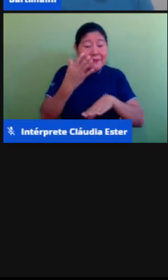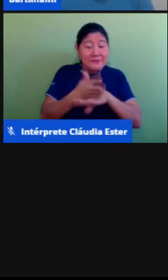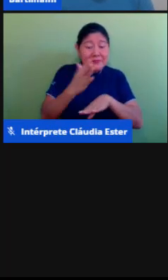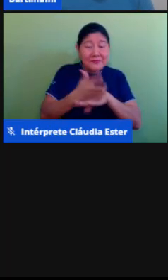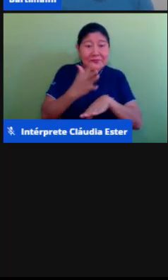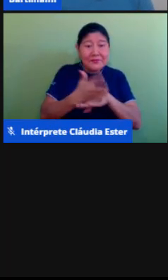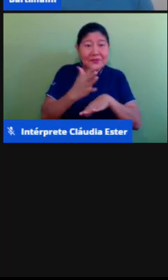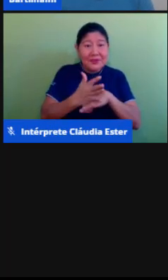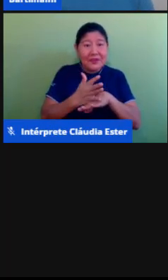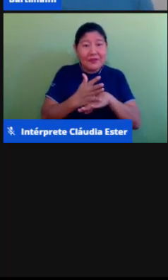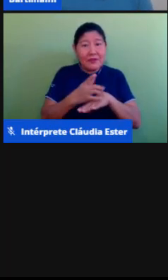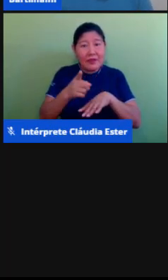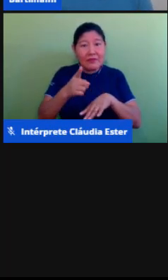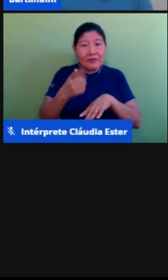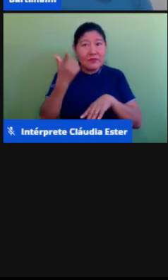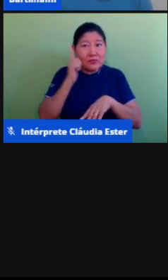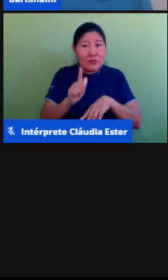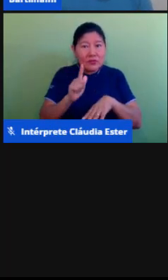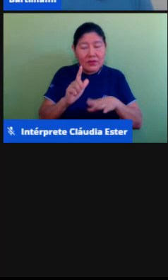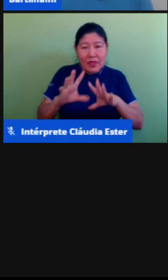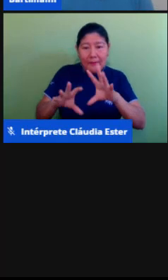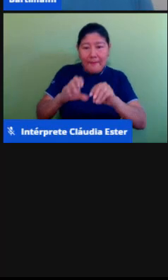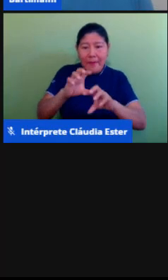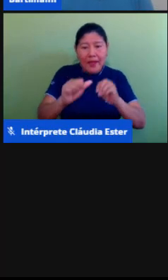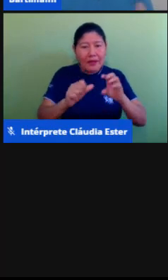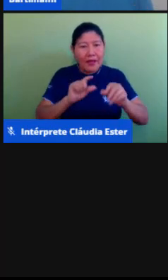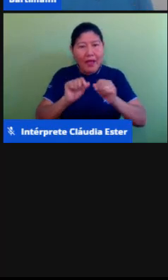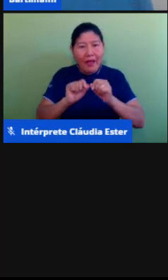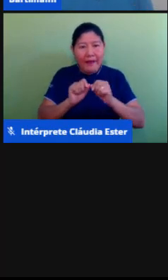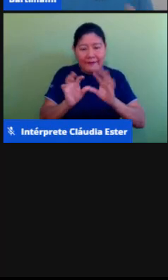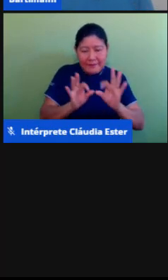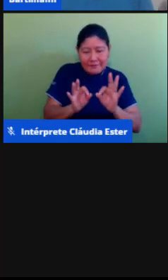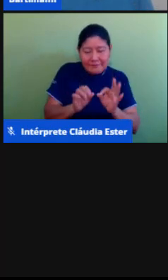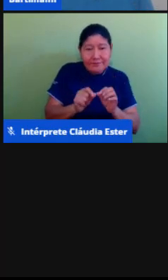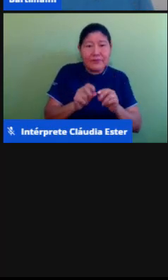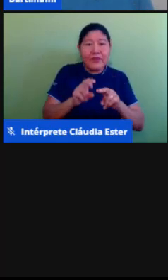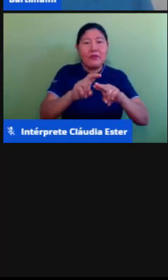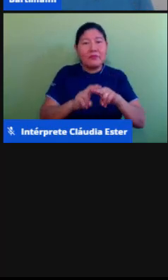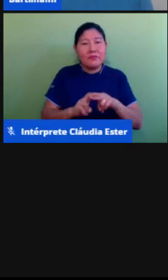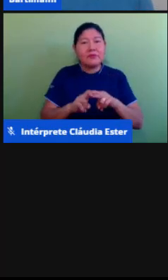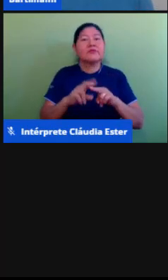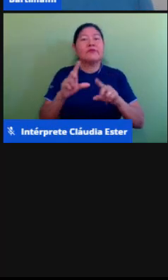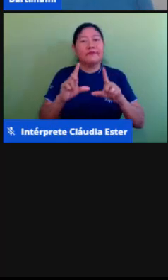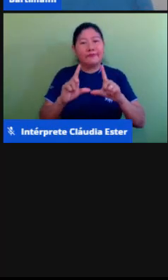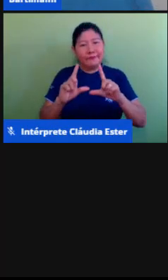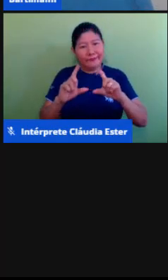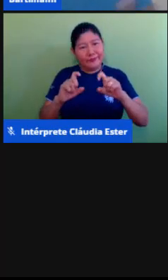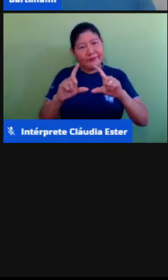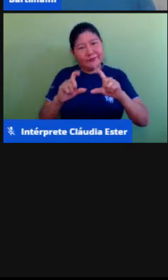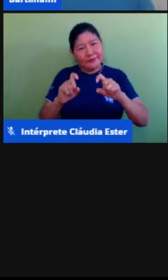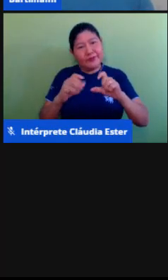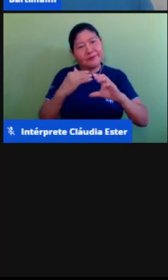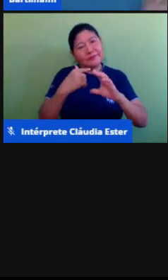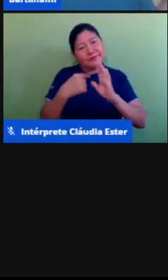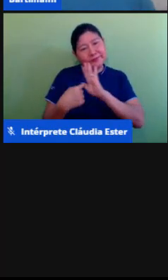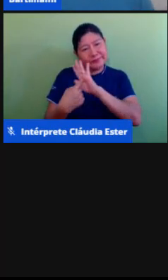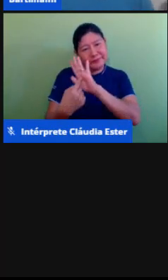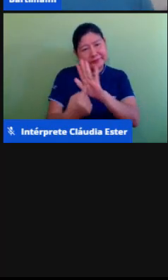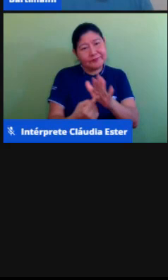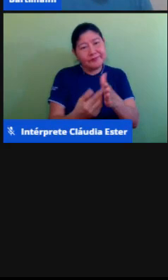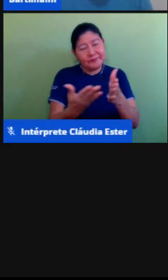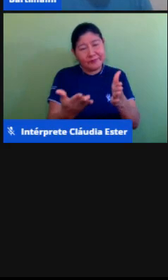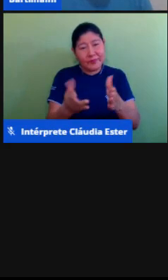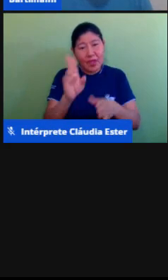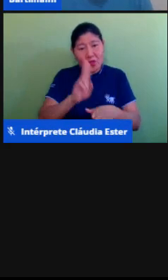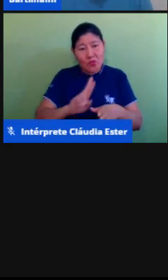durante a explicação. Isso não vai ser possível. Então, eu fiz alguns prints da tela para mostrar para vocês quais são as